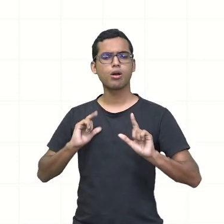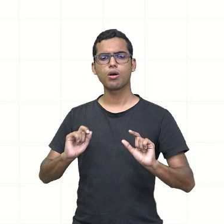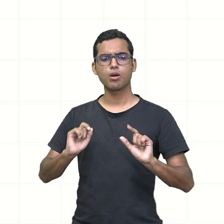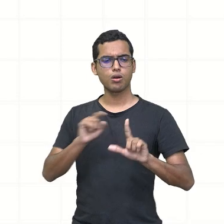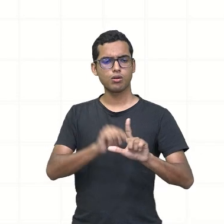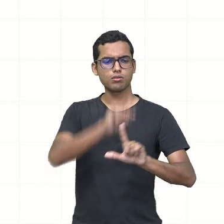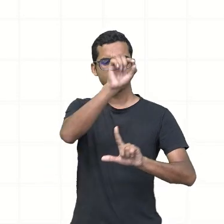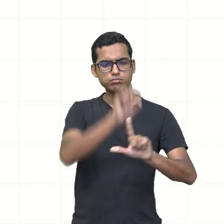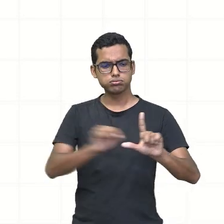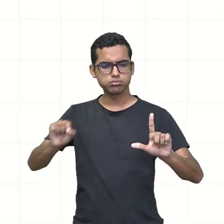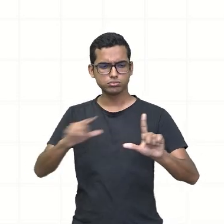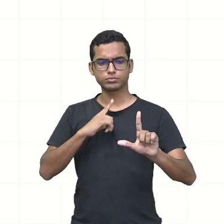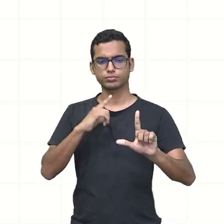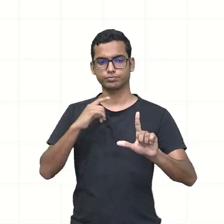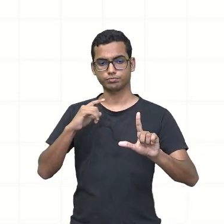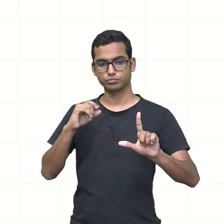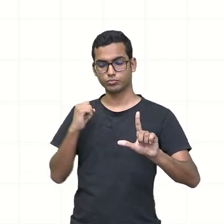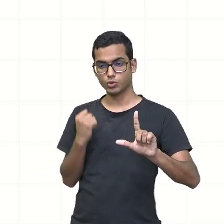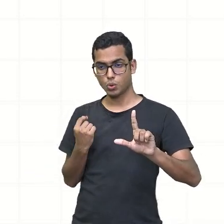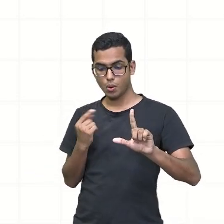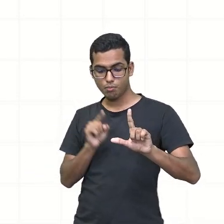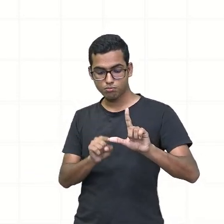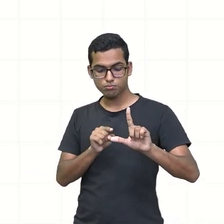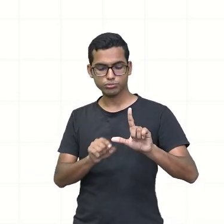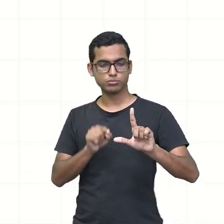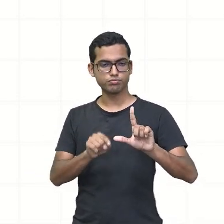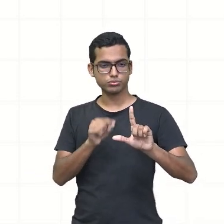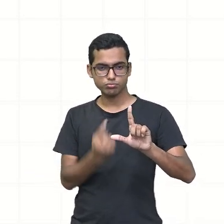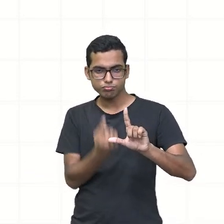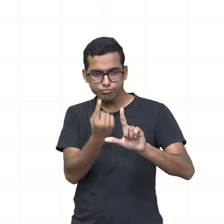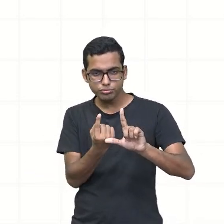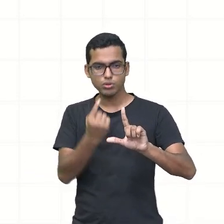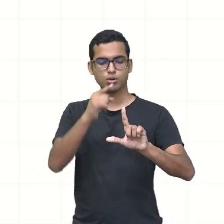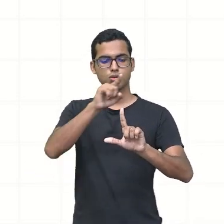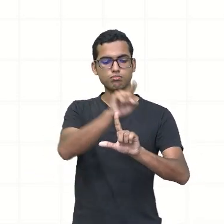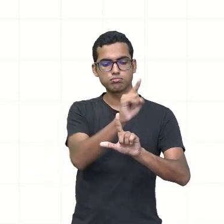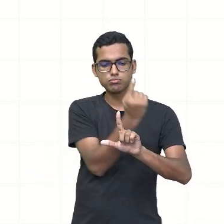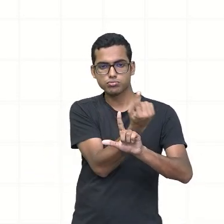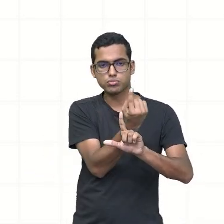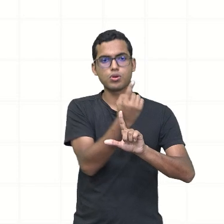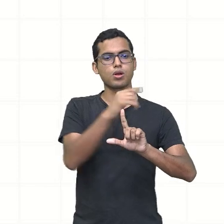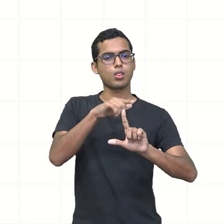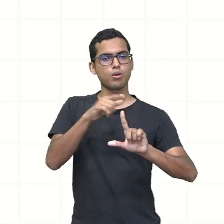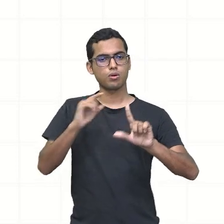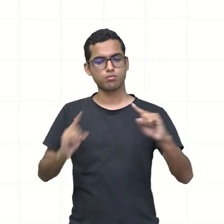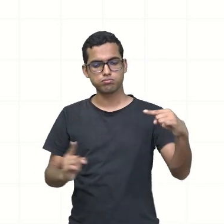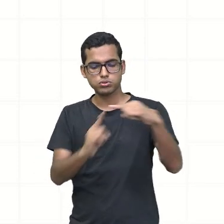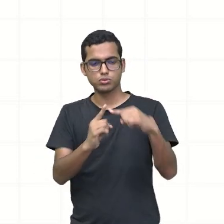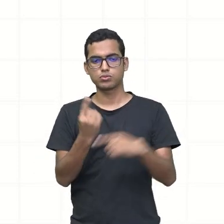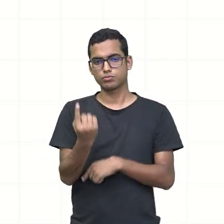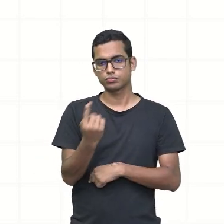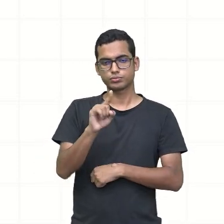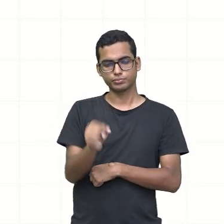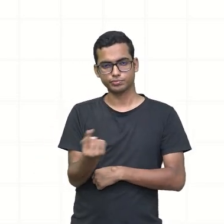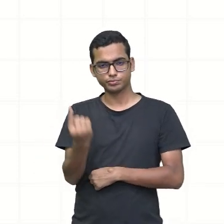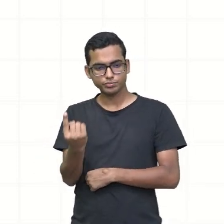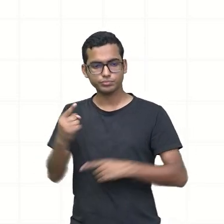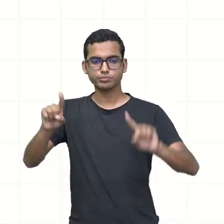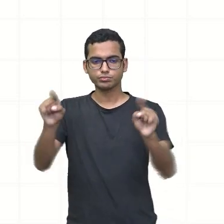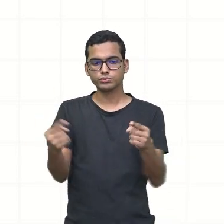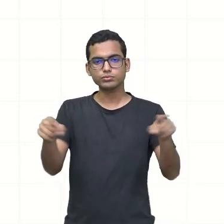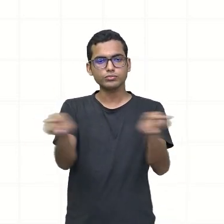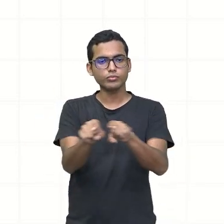1,1. O ponto C, ó, marca bem aí, o ponto C, o x dele vale 6, ó, e o